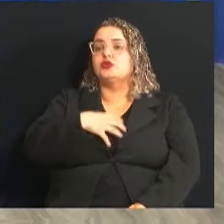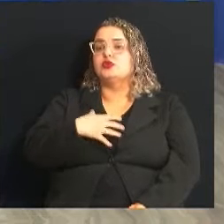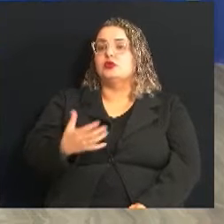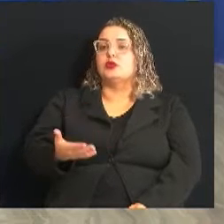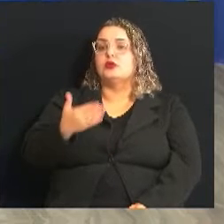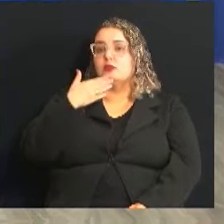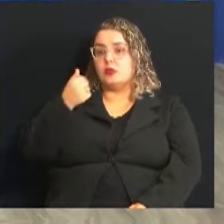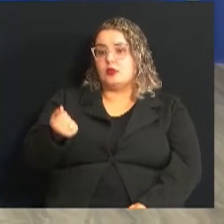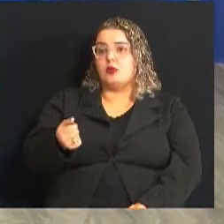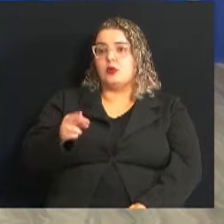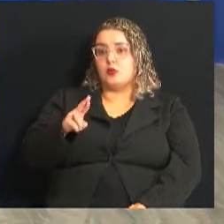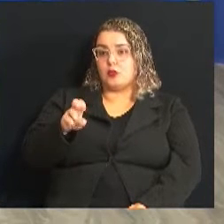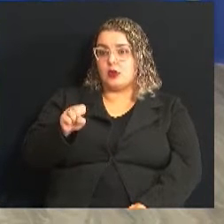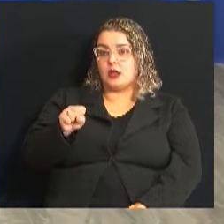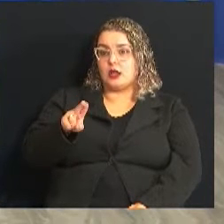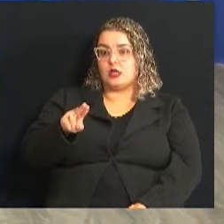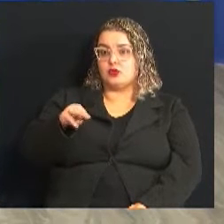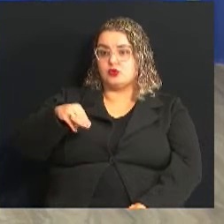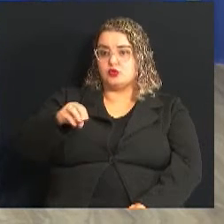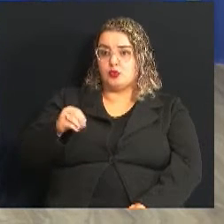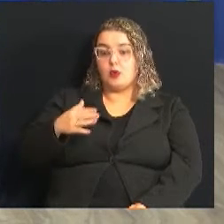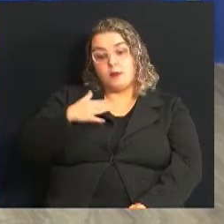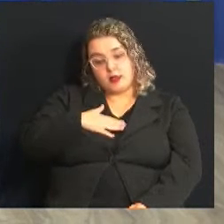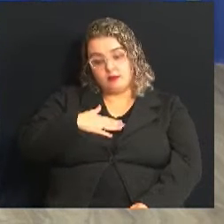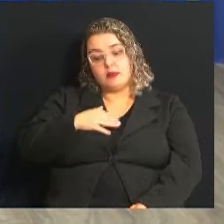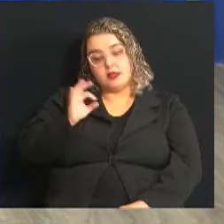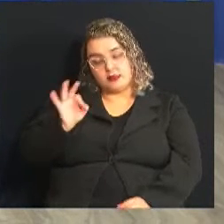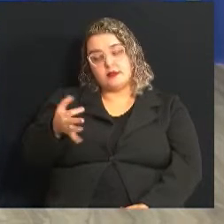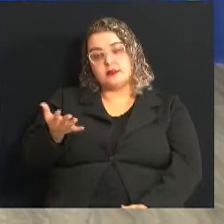resuminho ainda funciona? Para mim, pelo menos, funcionava.